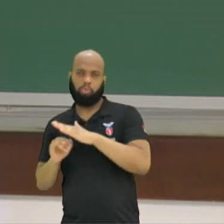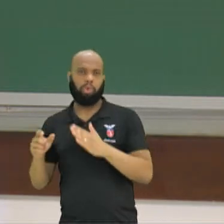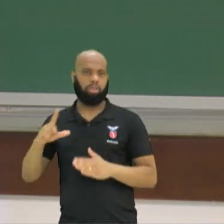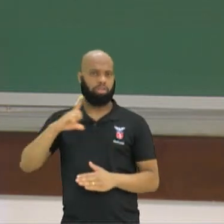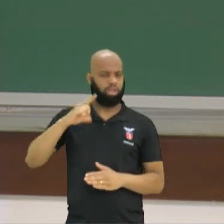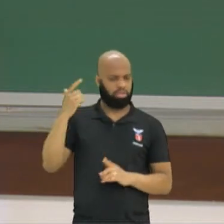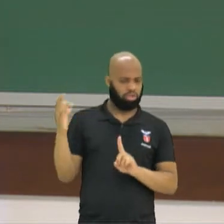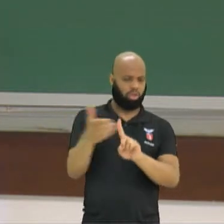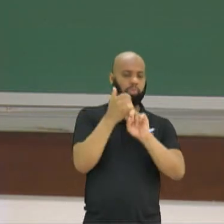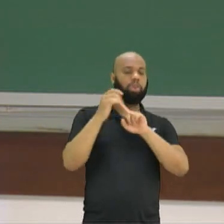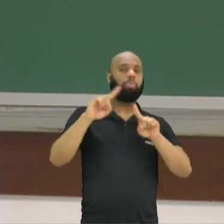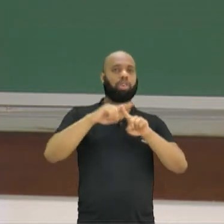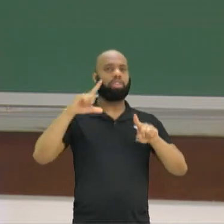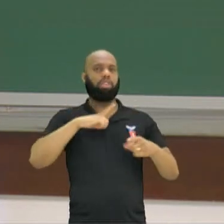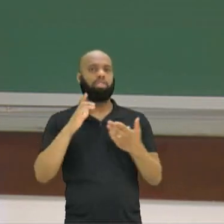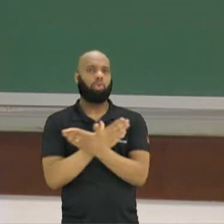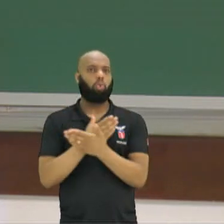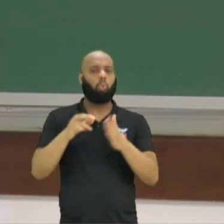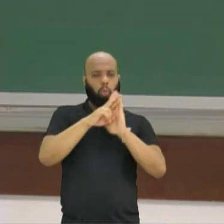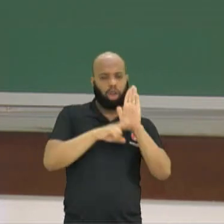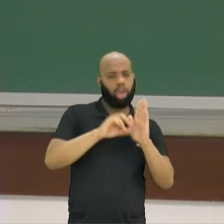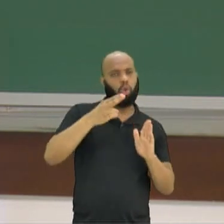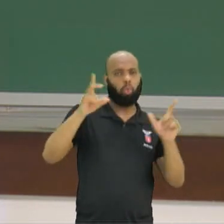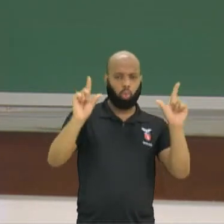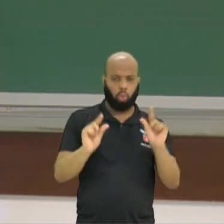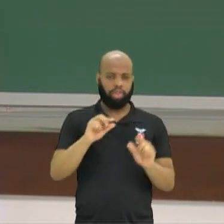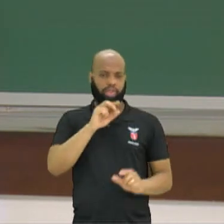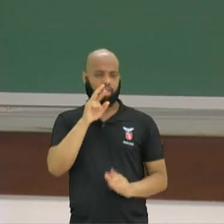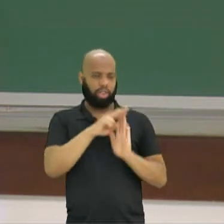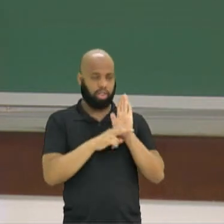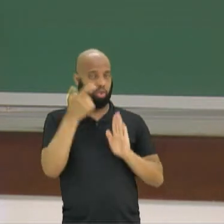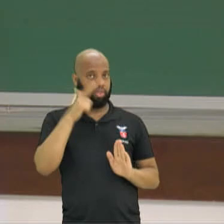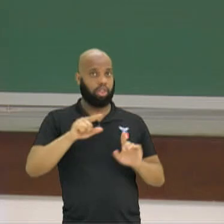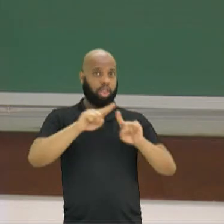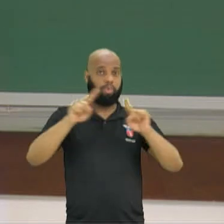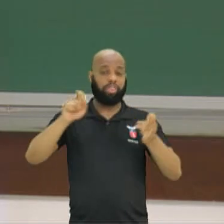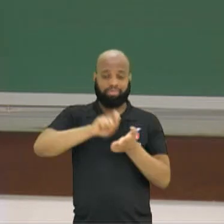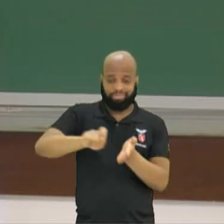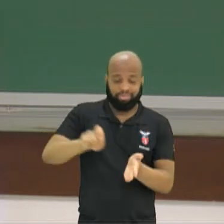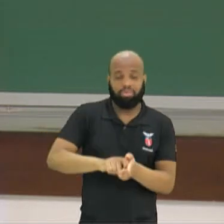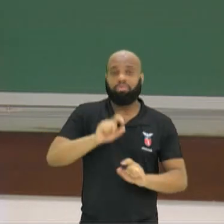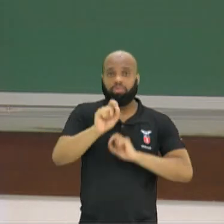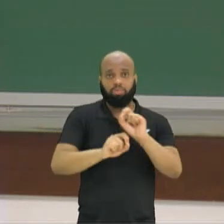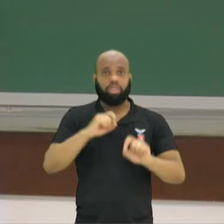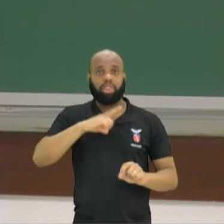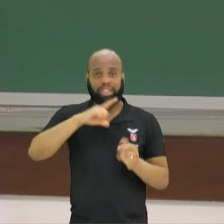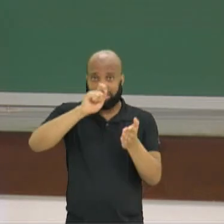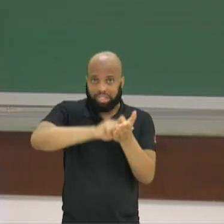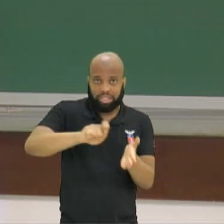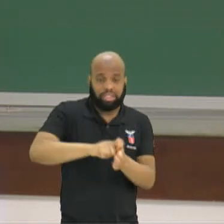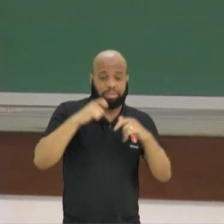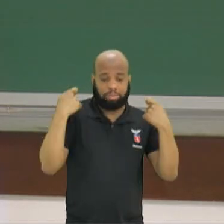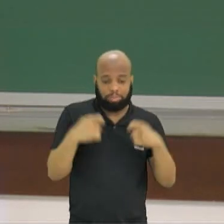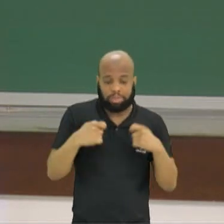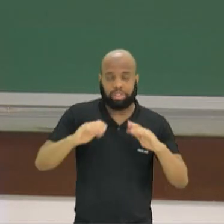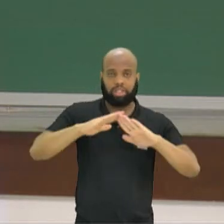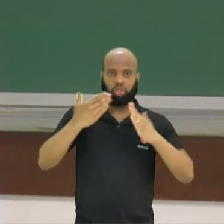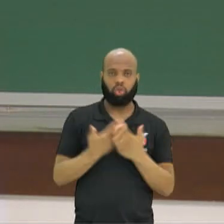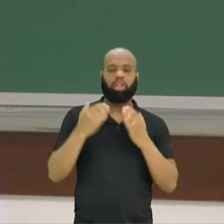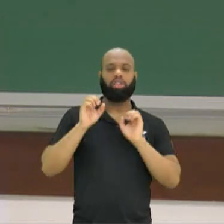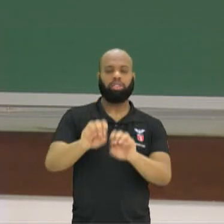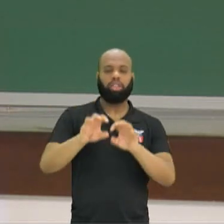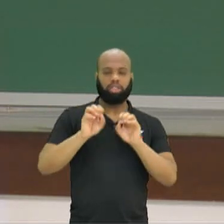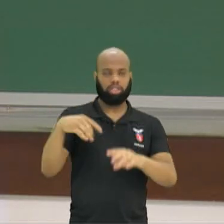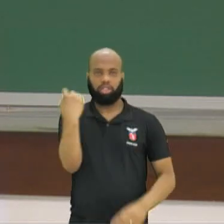domina. Com regras ou com menos regras, mas a gente domina. A linguagem escrita é o que, a língua escrita é o que a escola ensina para